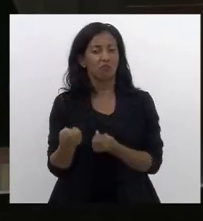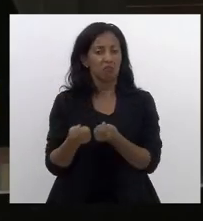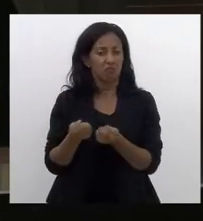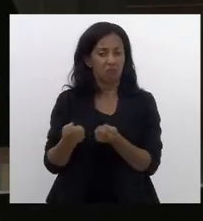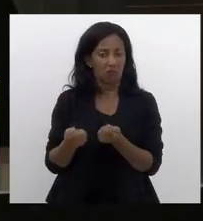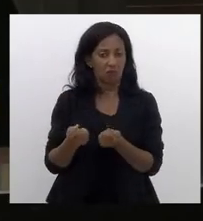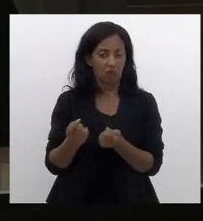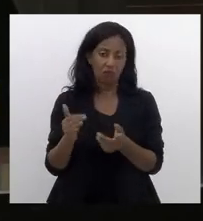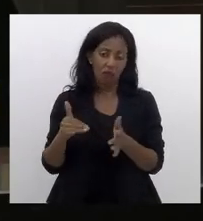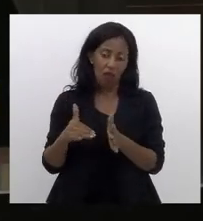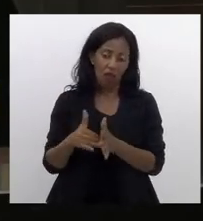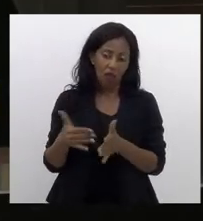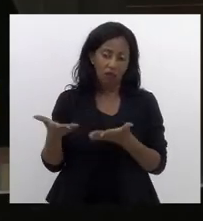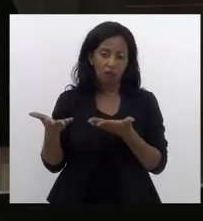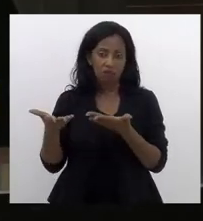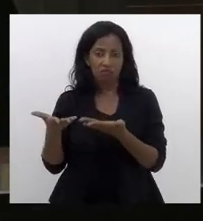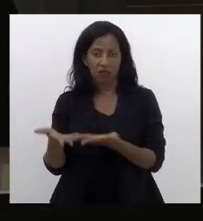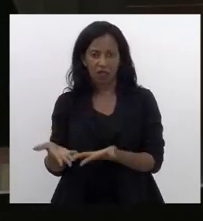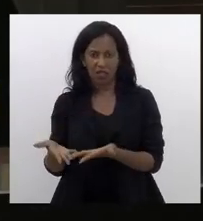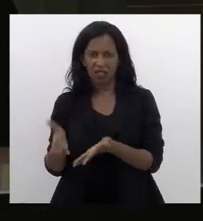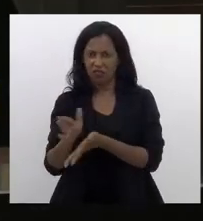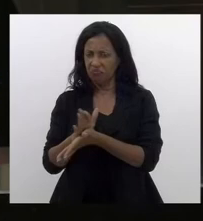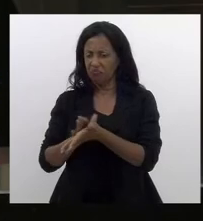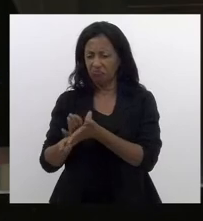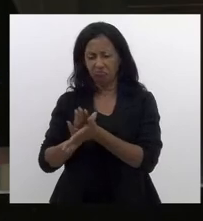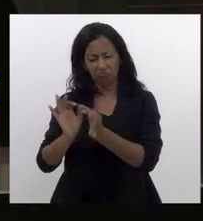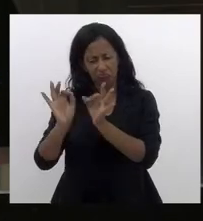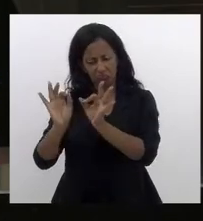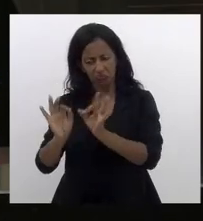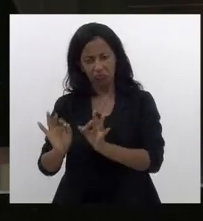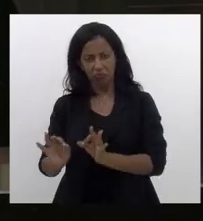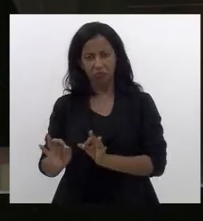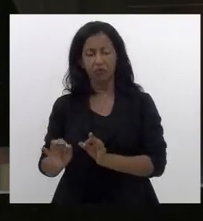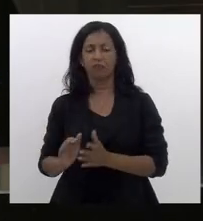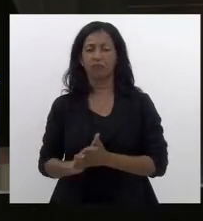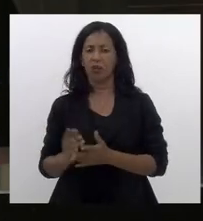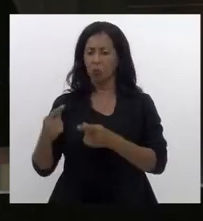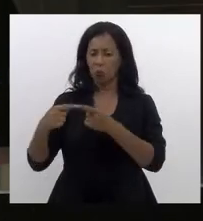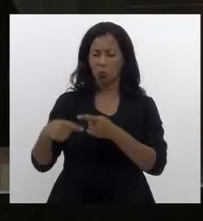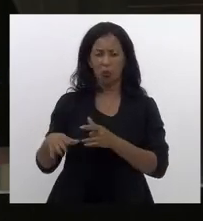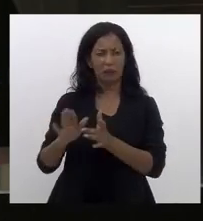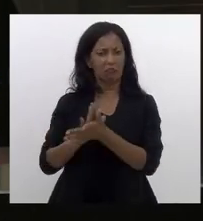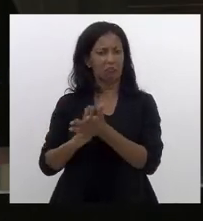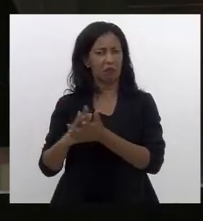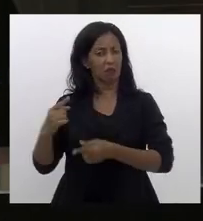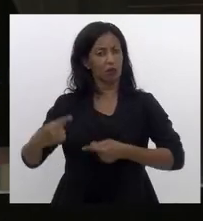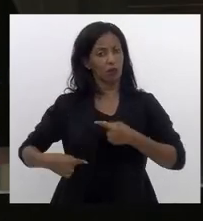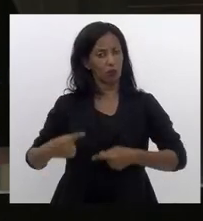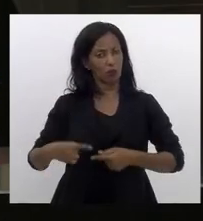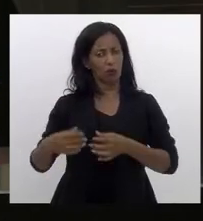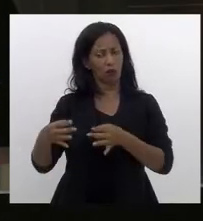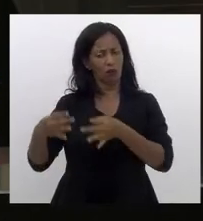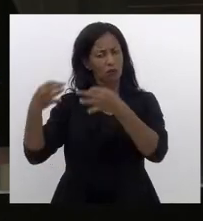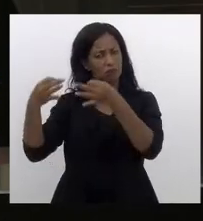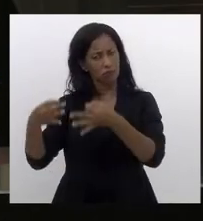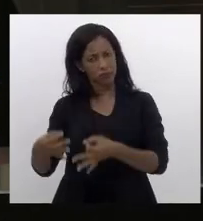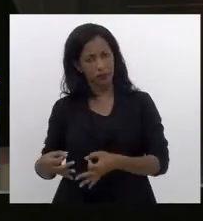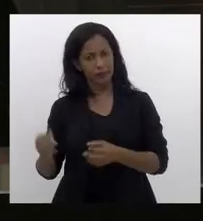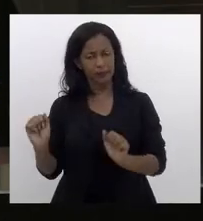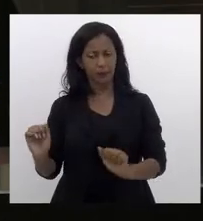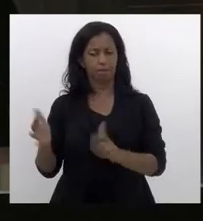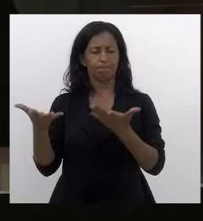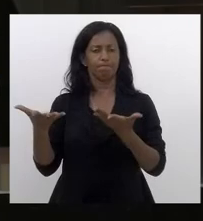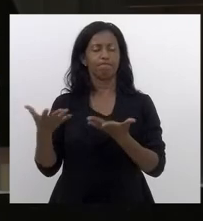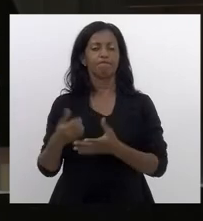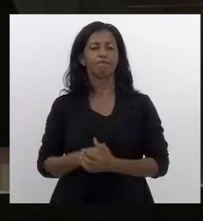aí, nenhuma discordância, evidentemente, politicamente, ele está fazendo essa